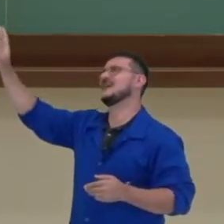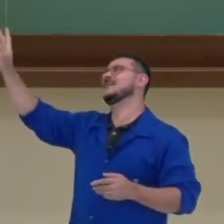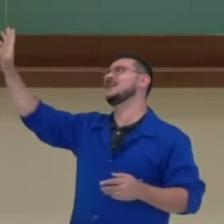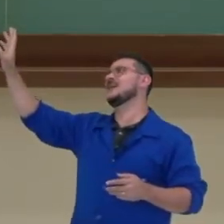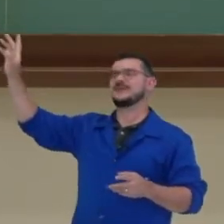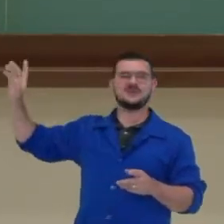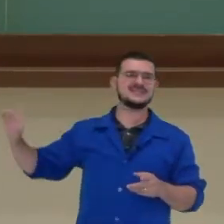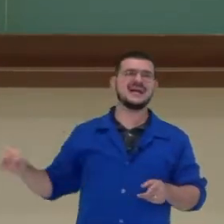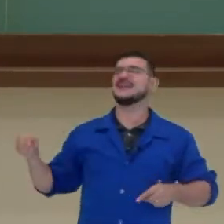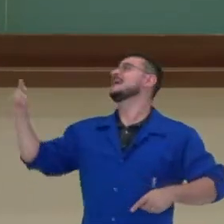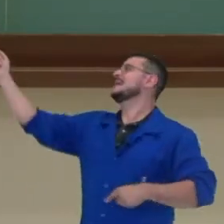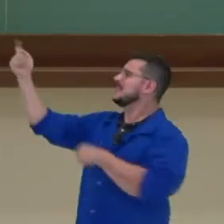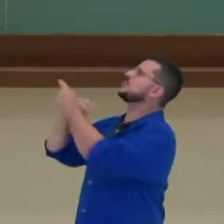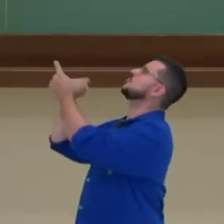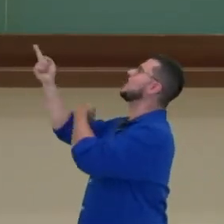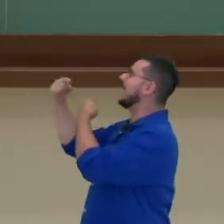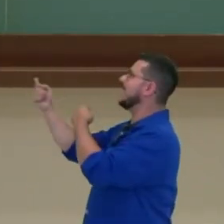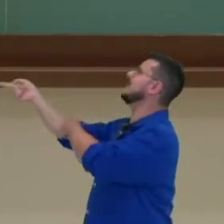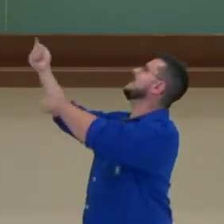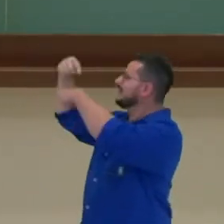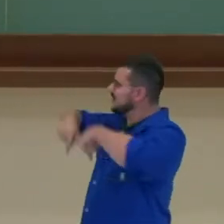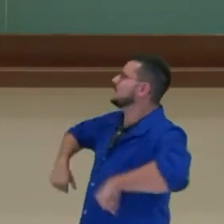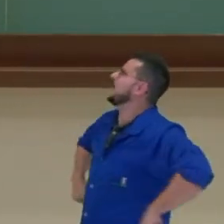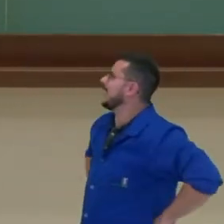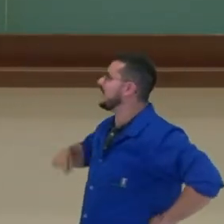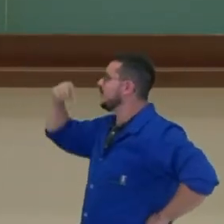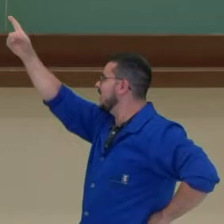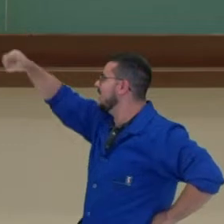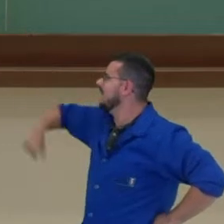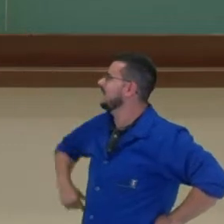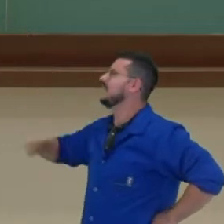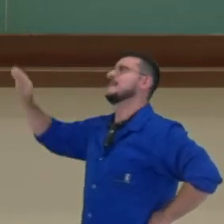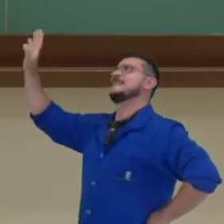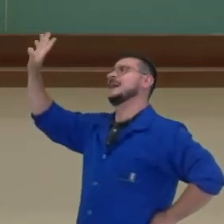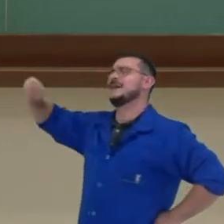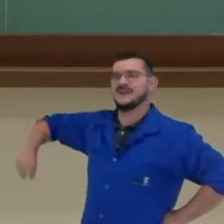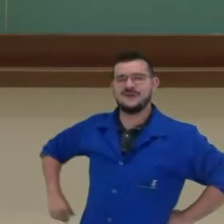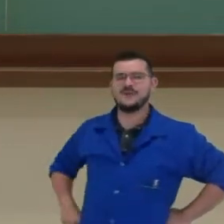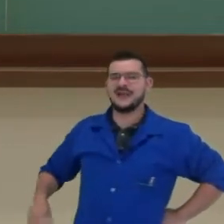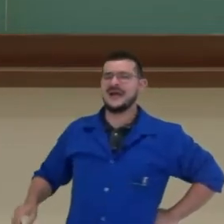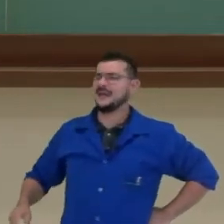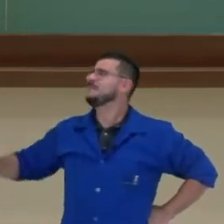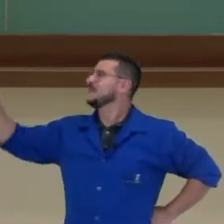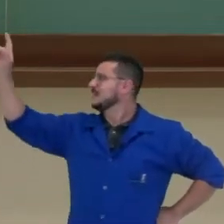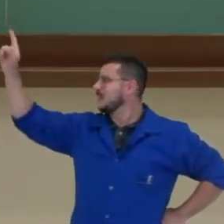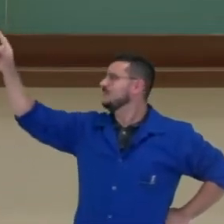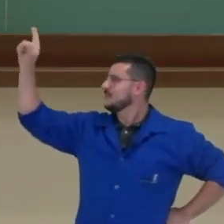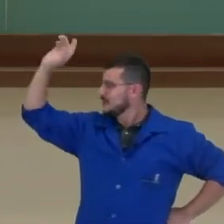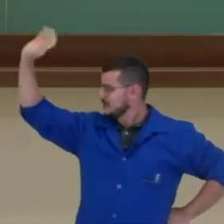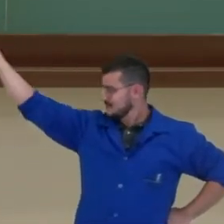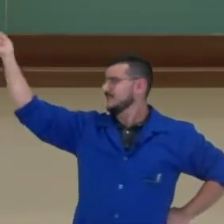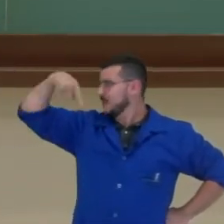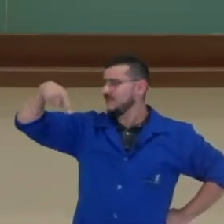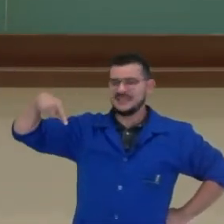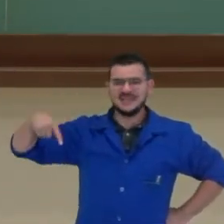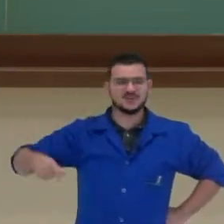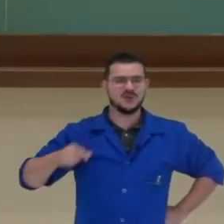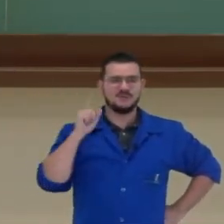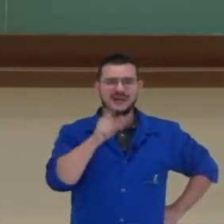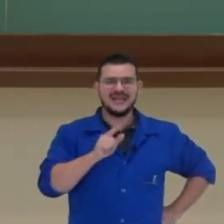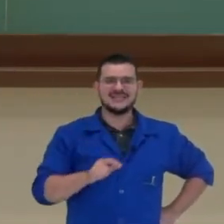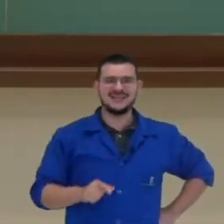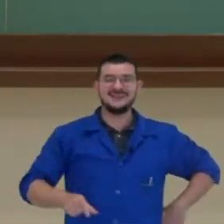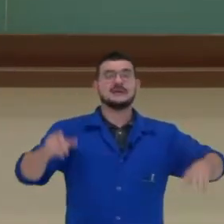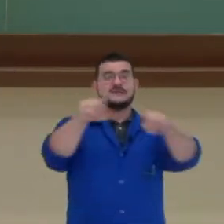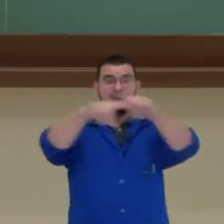aí? Não, tem coisa errada. O que você acha de trocar, hein? O que você acha de ir pra cá e eu ir aí, hein? Não, vamos lá, hein? Então, vamos fazer isso?